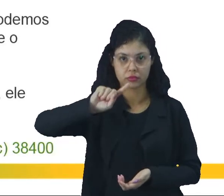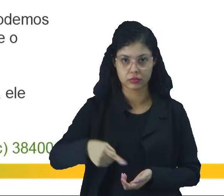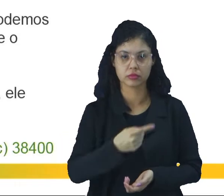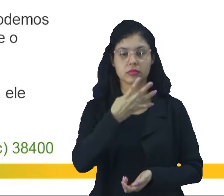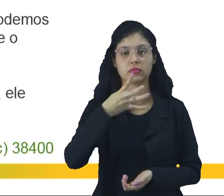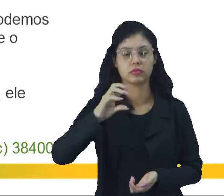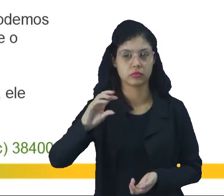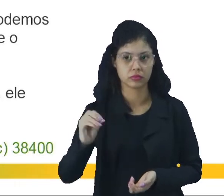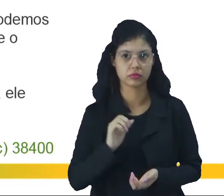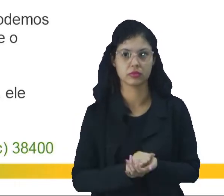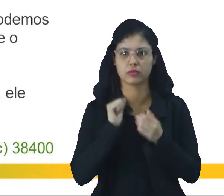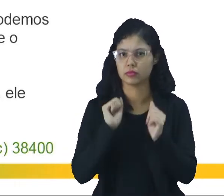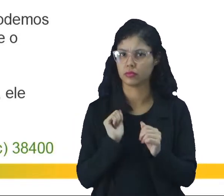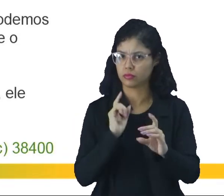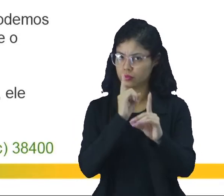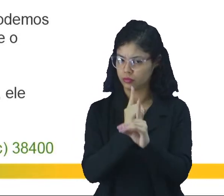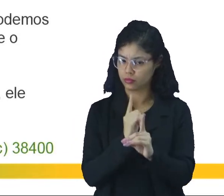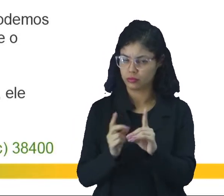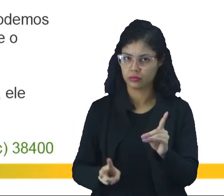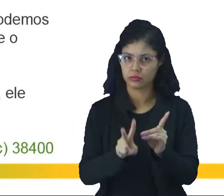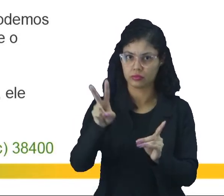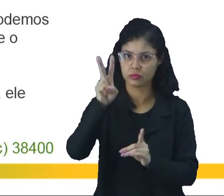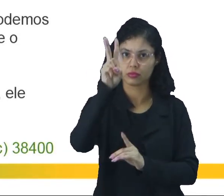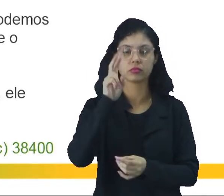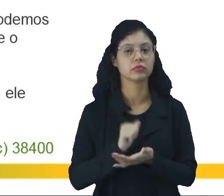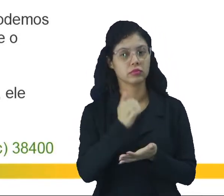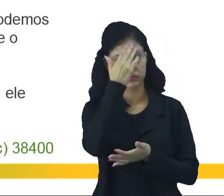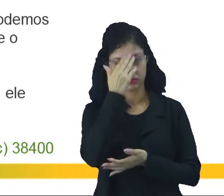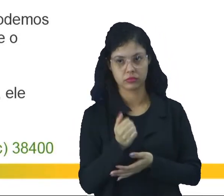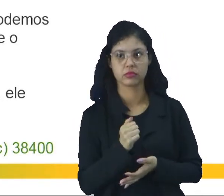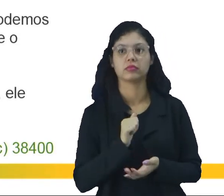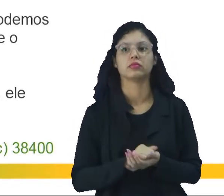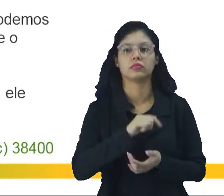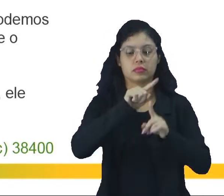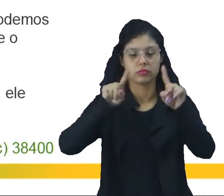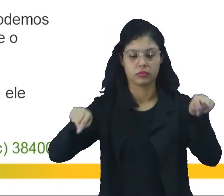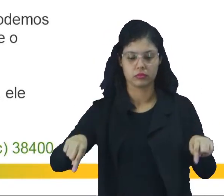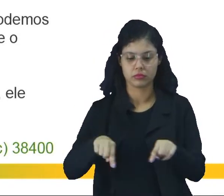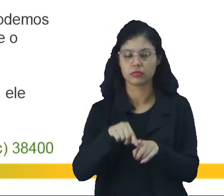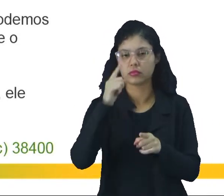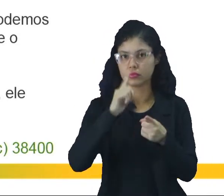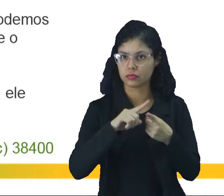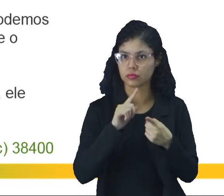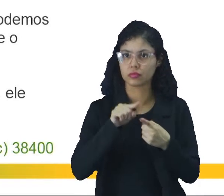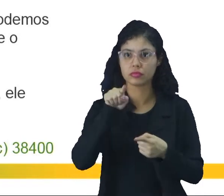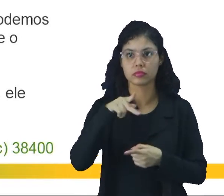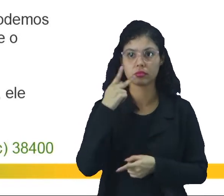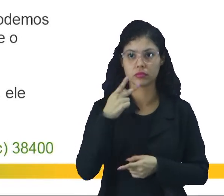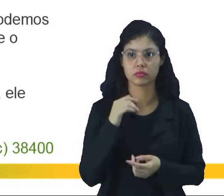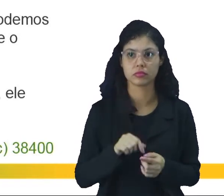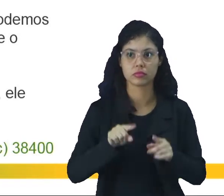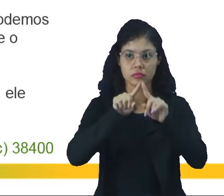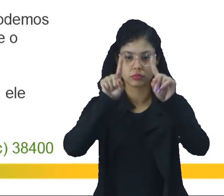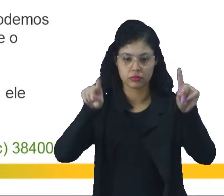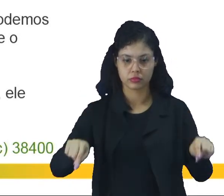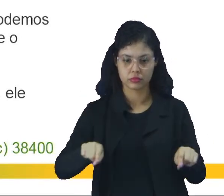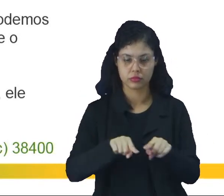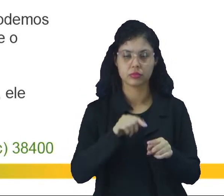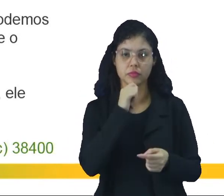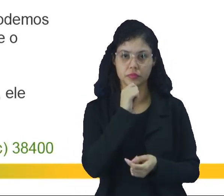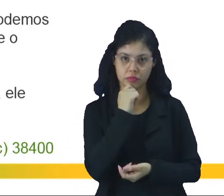102.400. Podemos descobrir o valor de seu lado, uma vez que sabemos que ele é quadrado. Por quê? Aqui está dizendo, ó, quarteirão